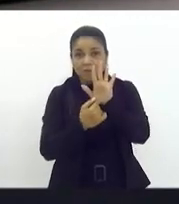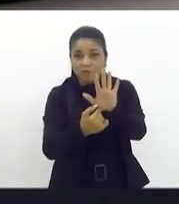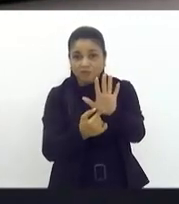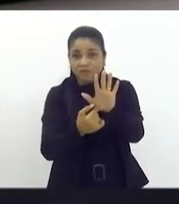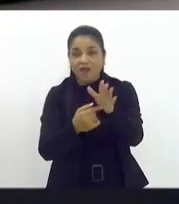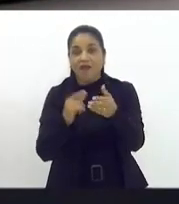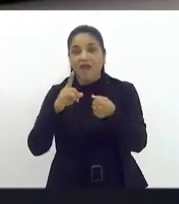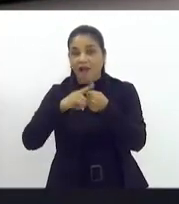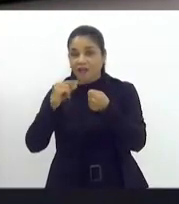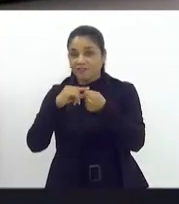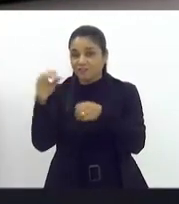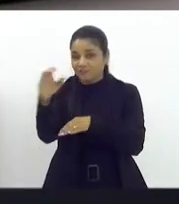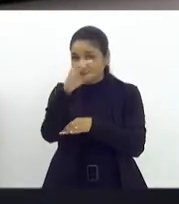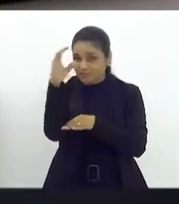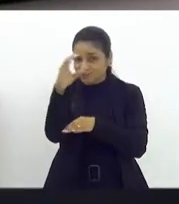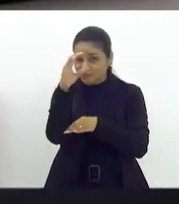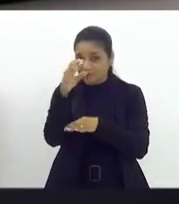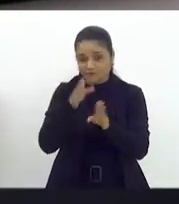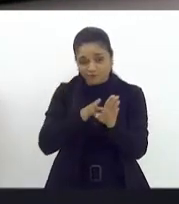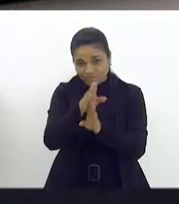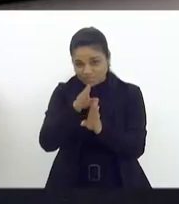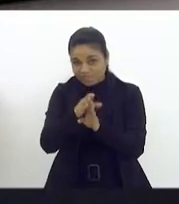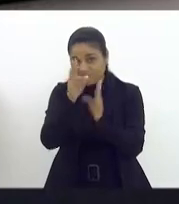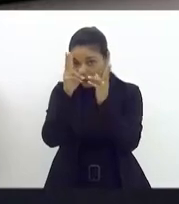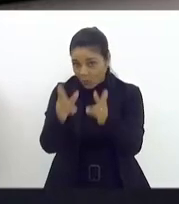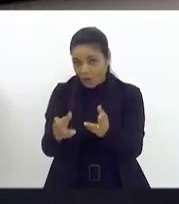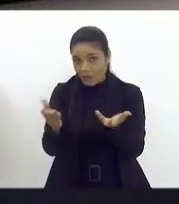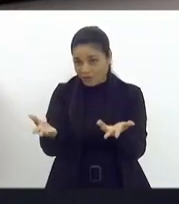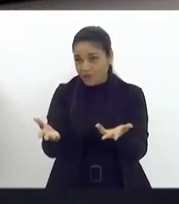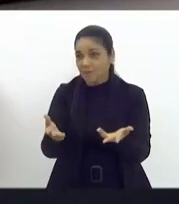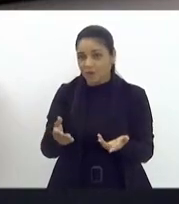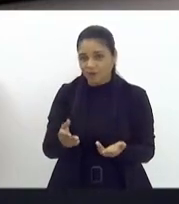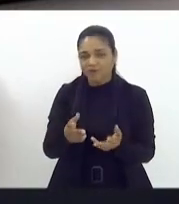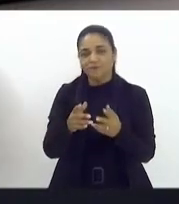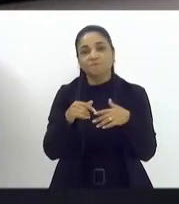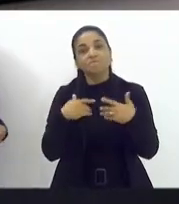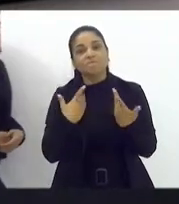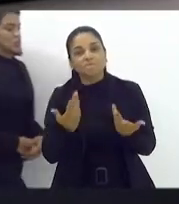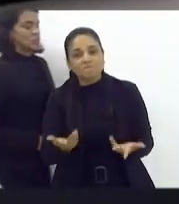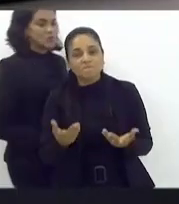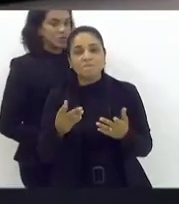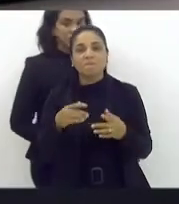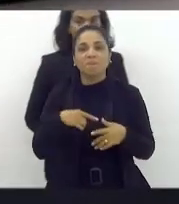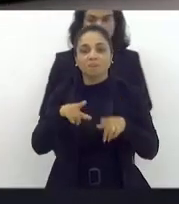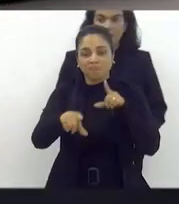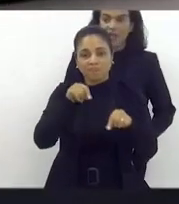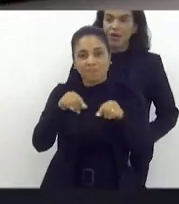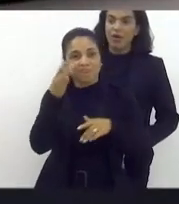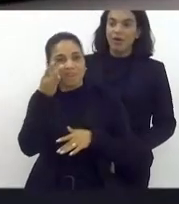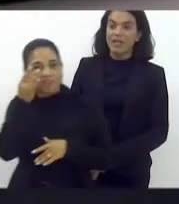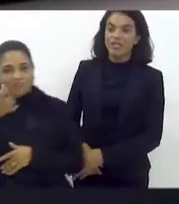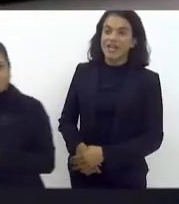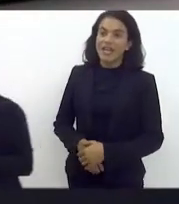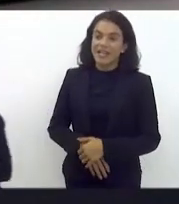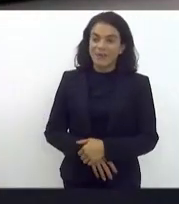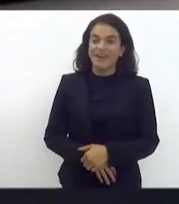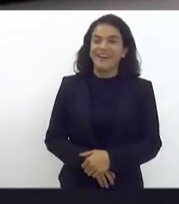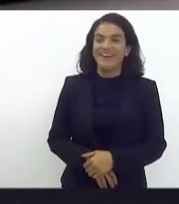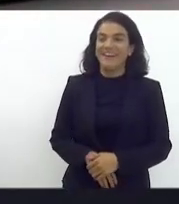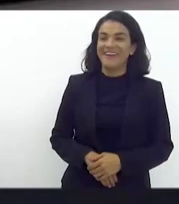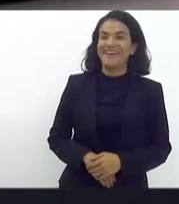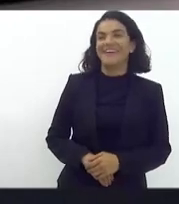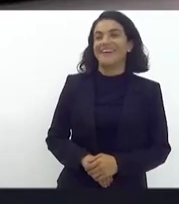científicos cada uma dessas recomendações tá com exceção da questão de preferenciamento presencial porque não existe nenhum